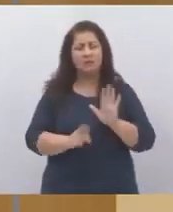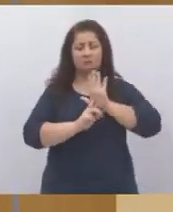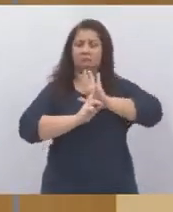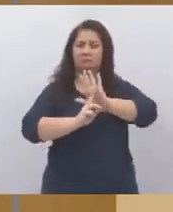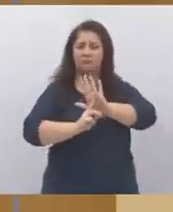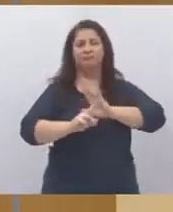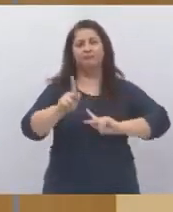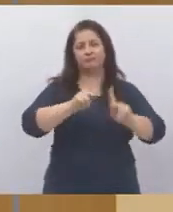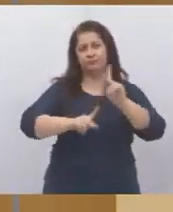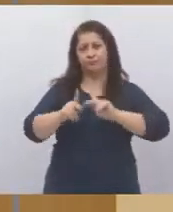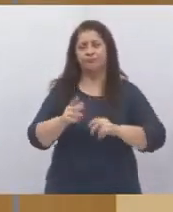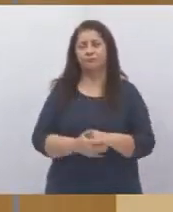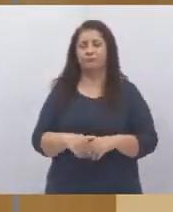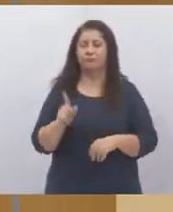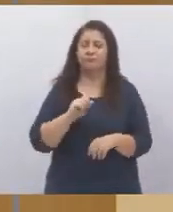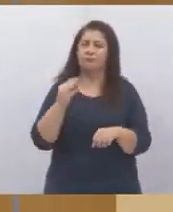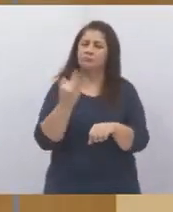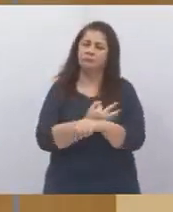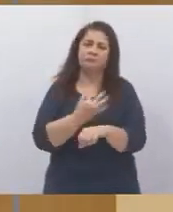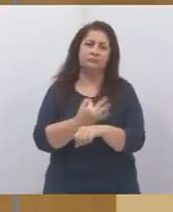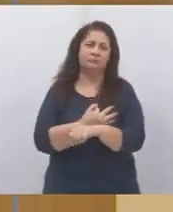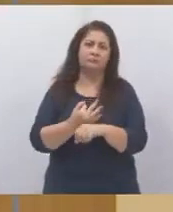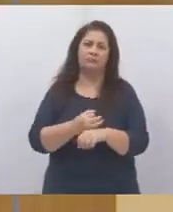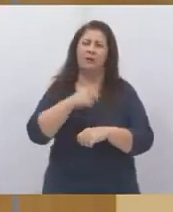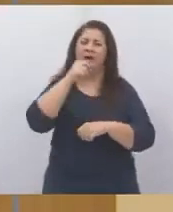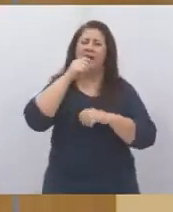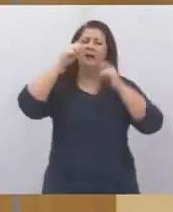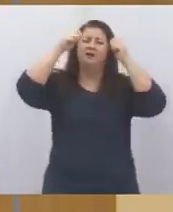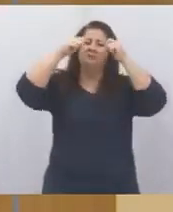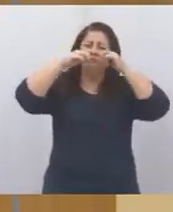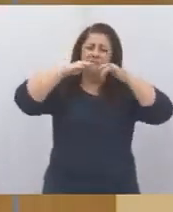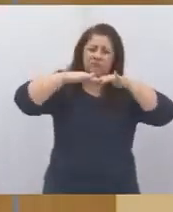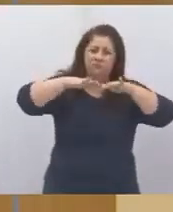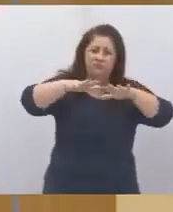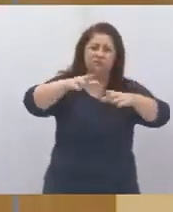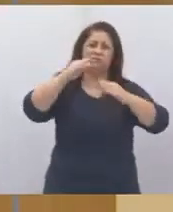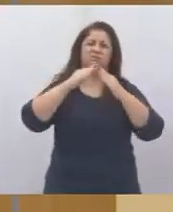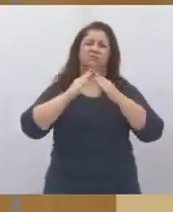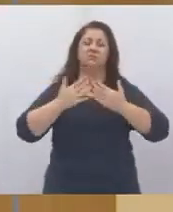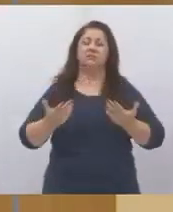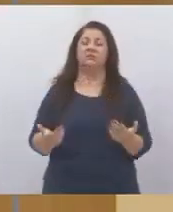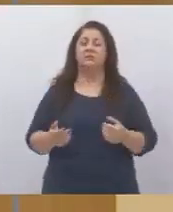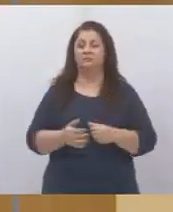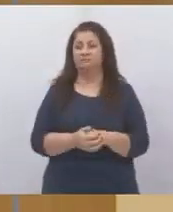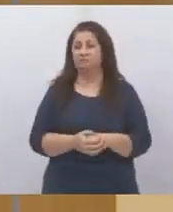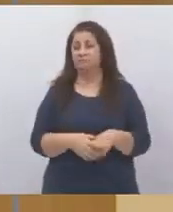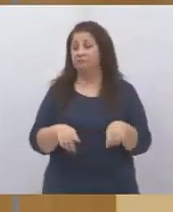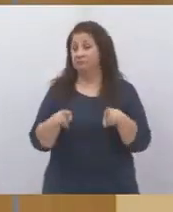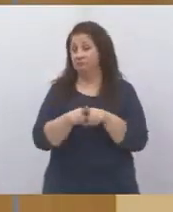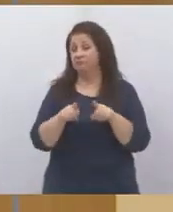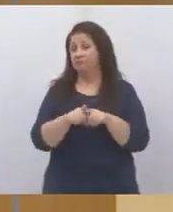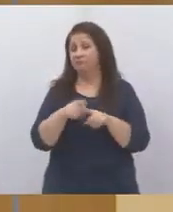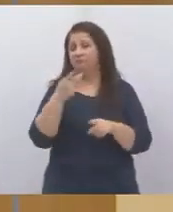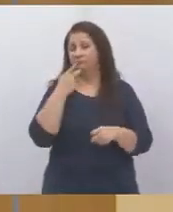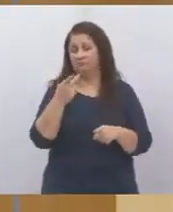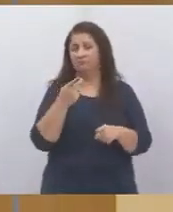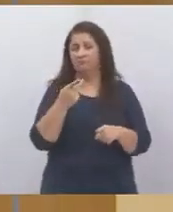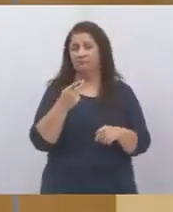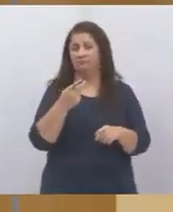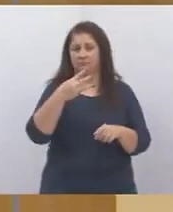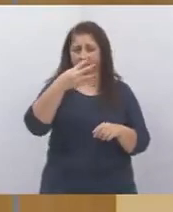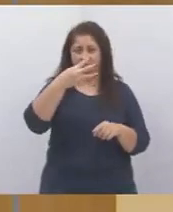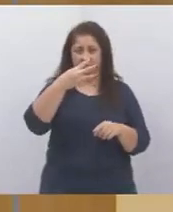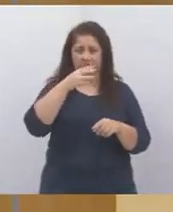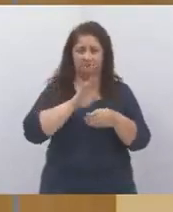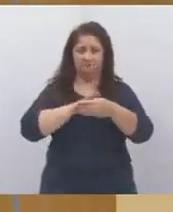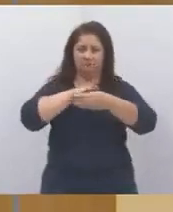nome da população que não aguenta mais as enchentes em sua casa e por falar vereadores na obra